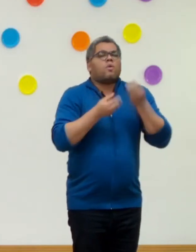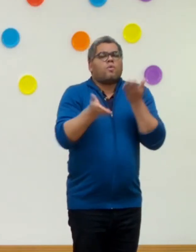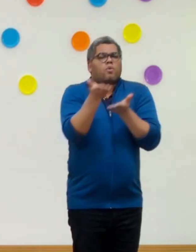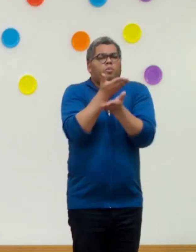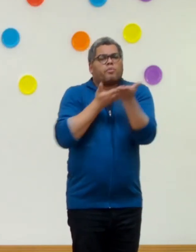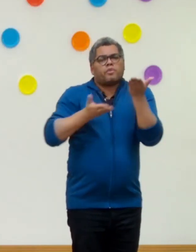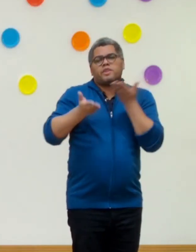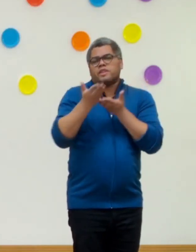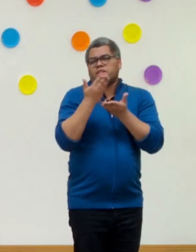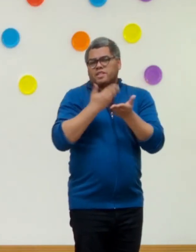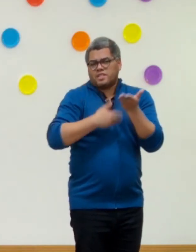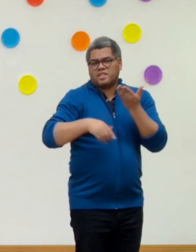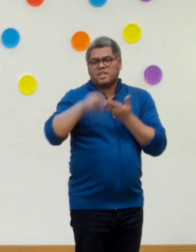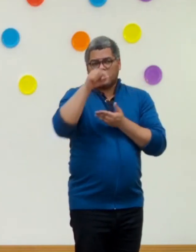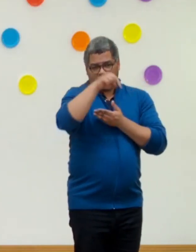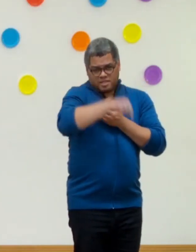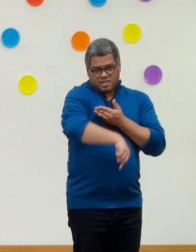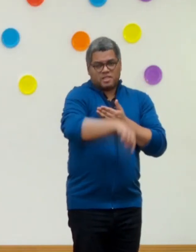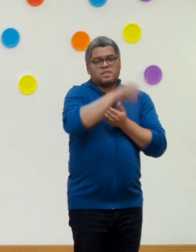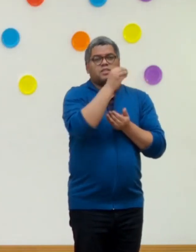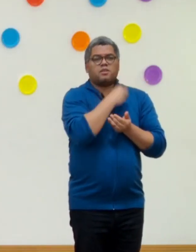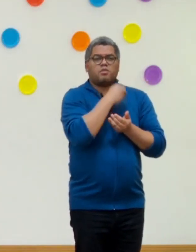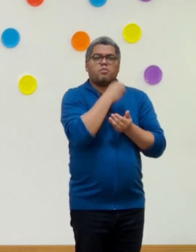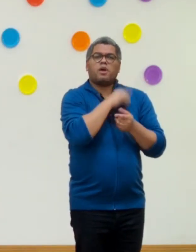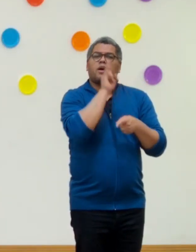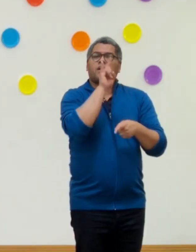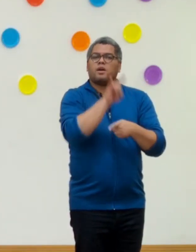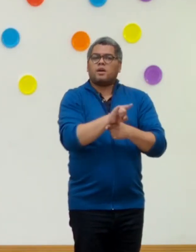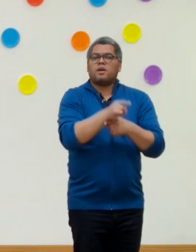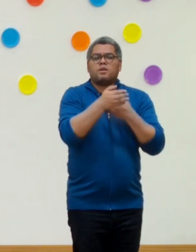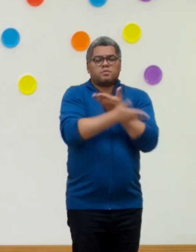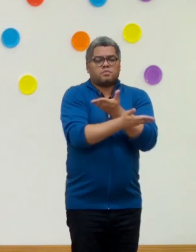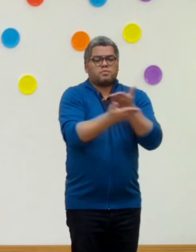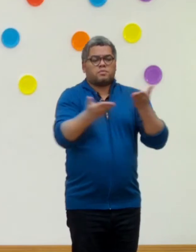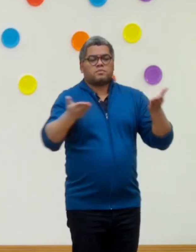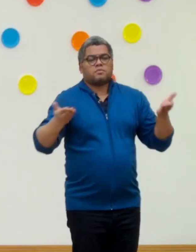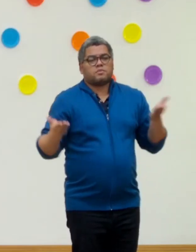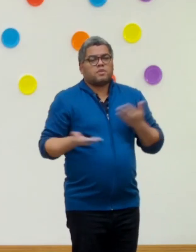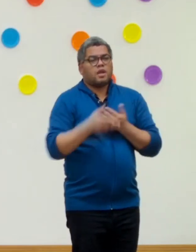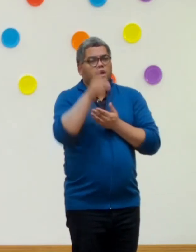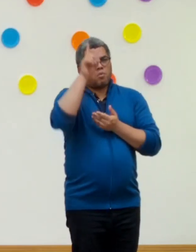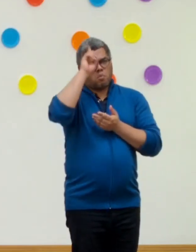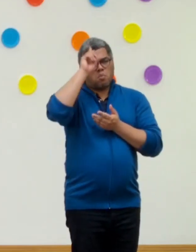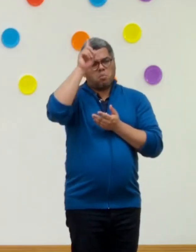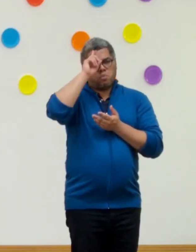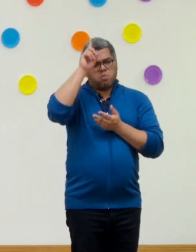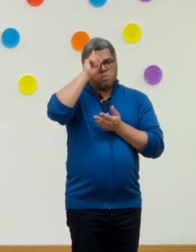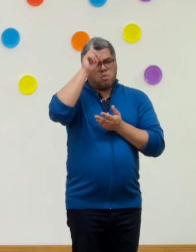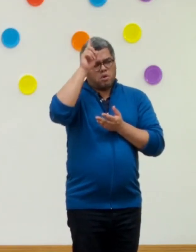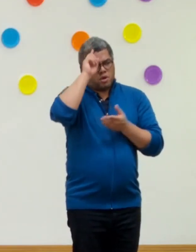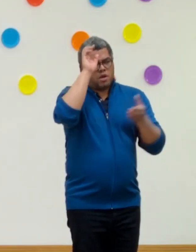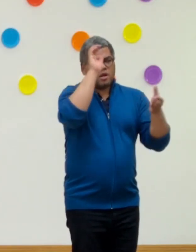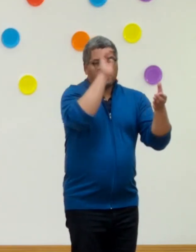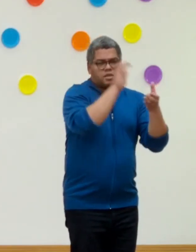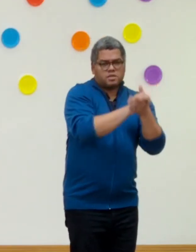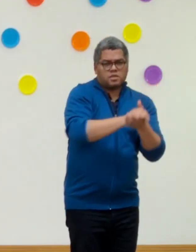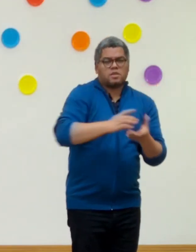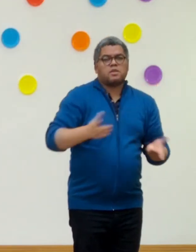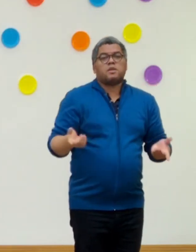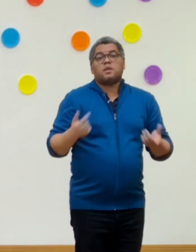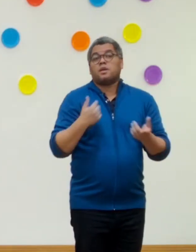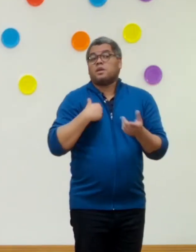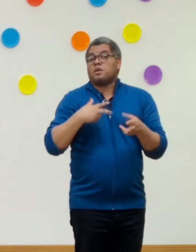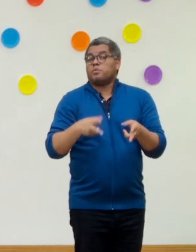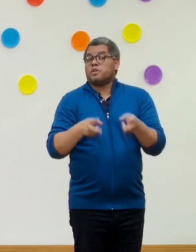que a gente procede diante desse pecado que está diante de nós diariamente, os casados. E eu vi